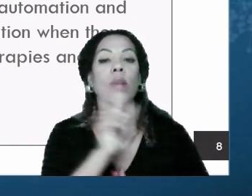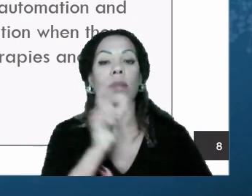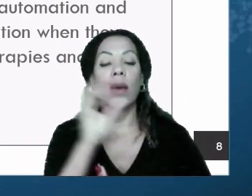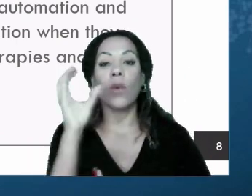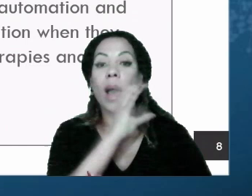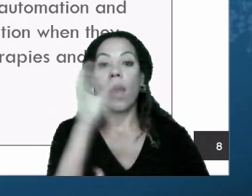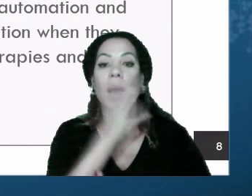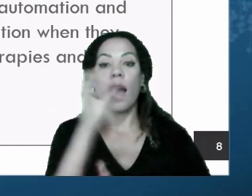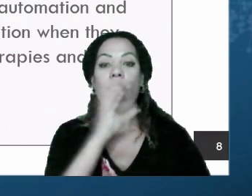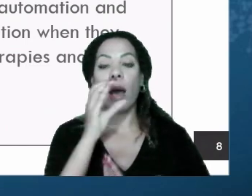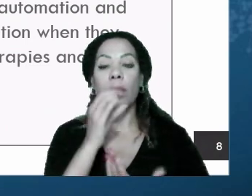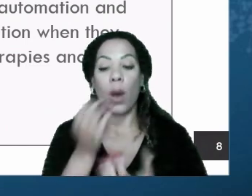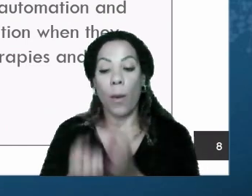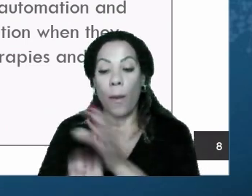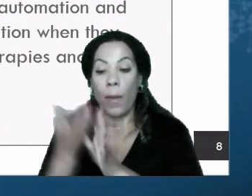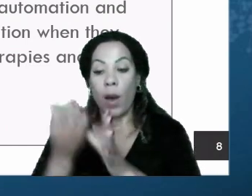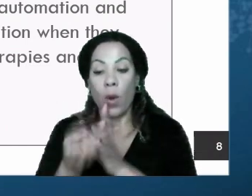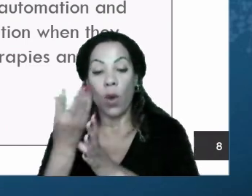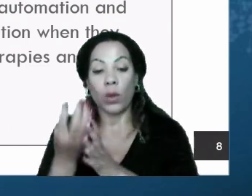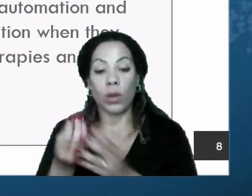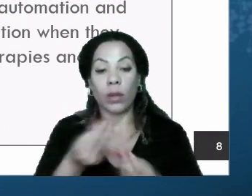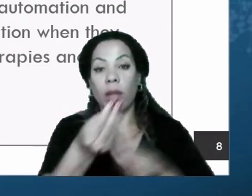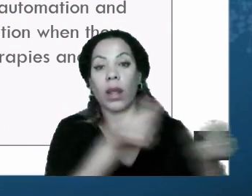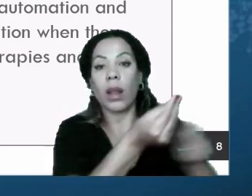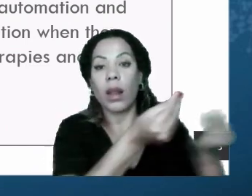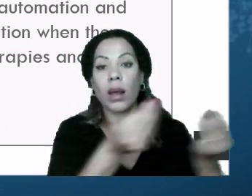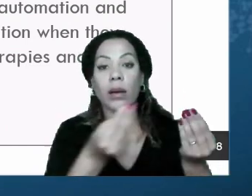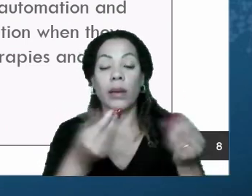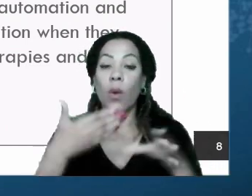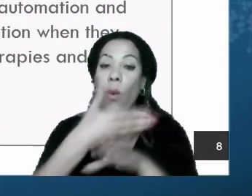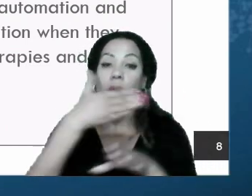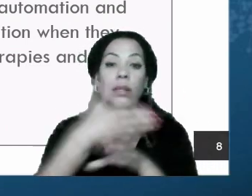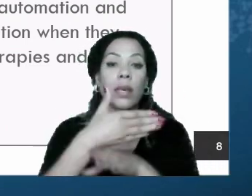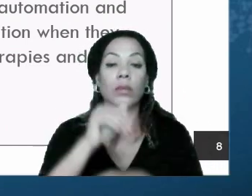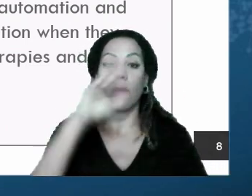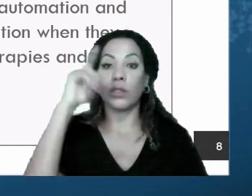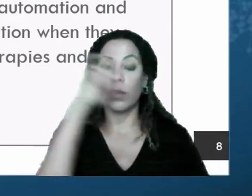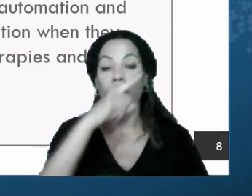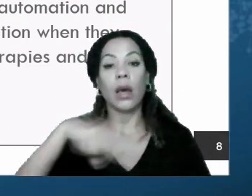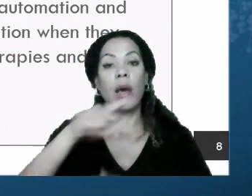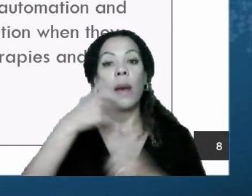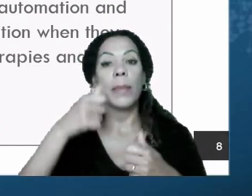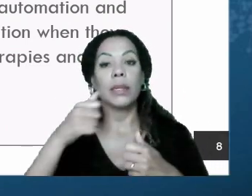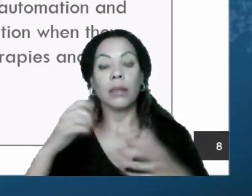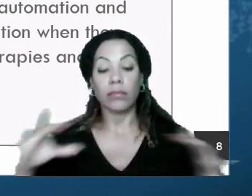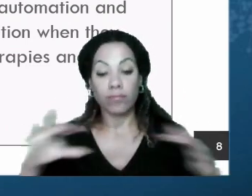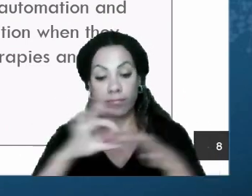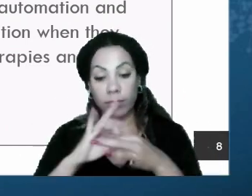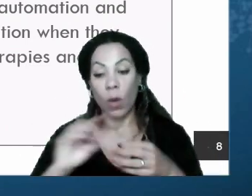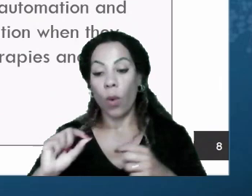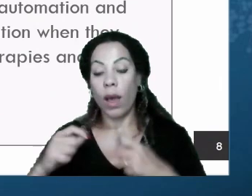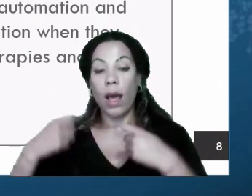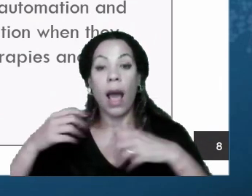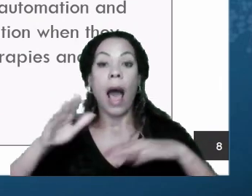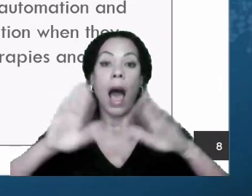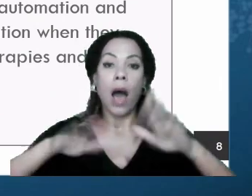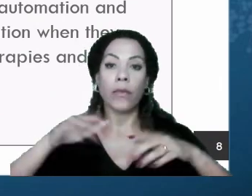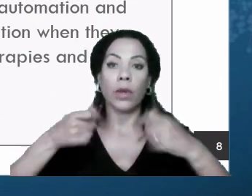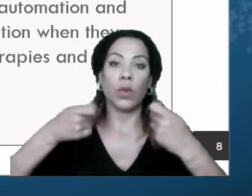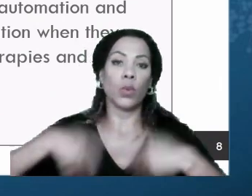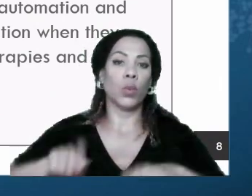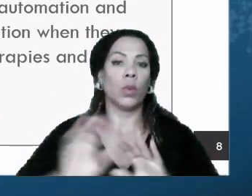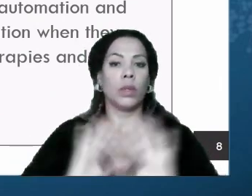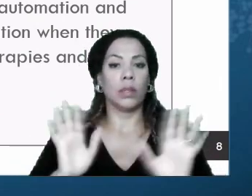produção, distribuição e acesso. Nós temos que integrar a automação quando necessário. Muitas vezes não é necessário para